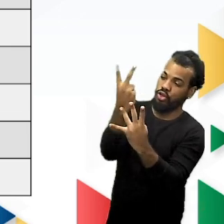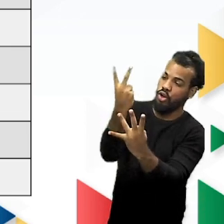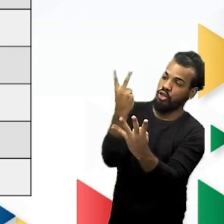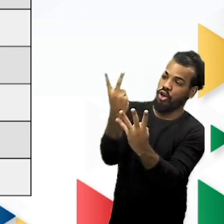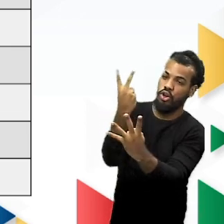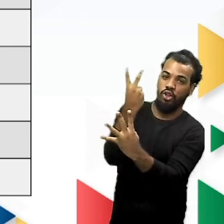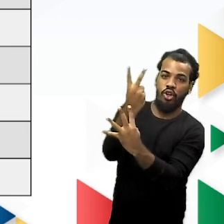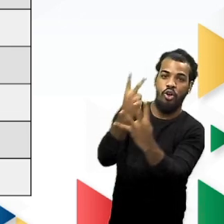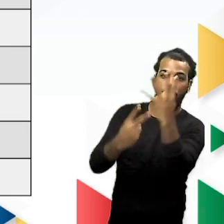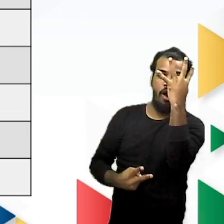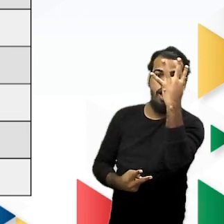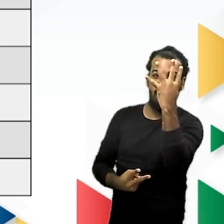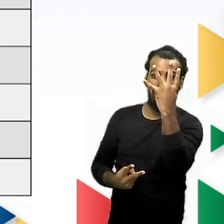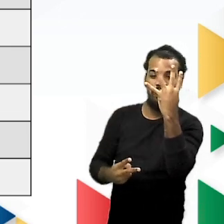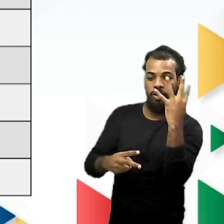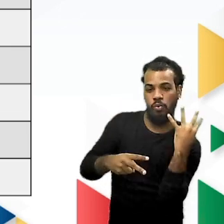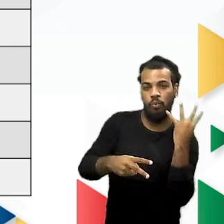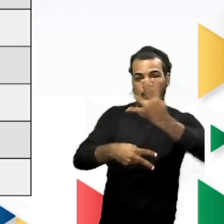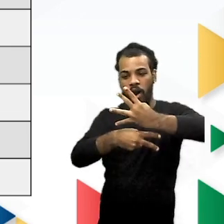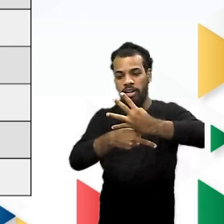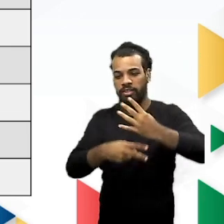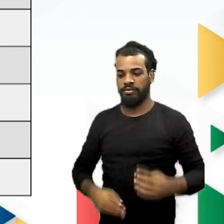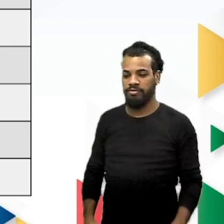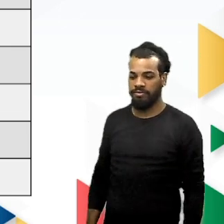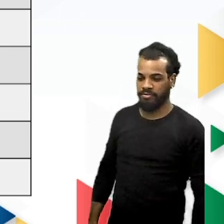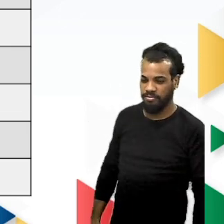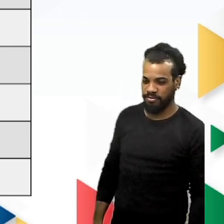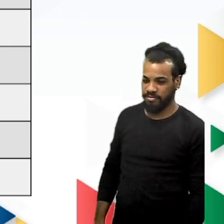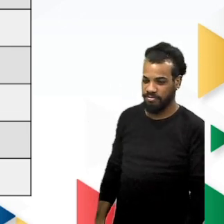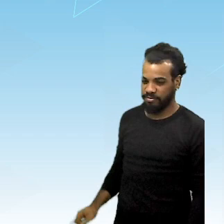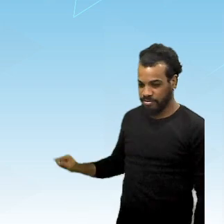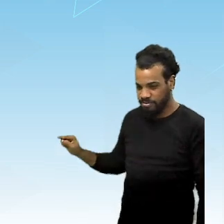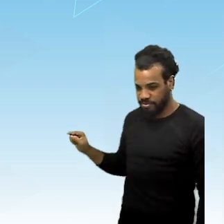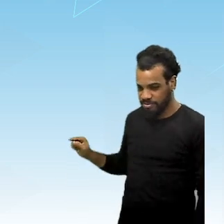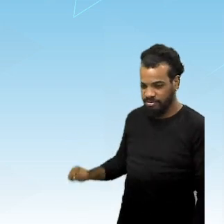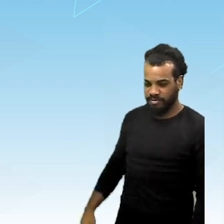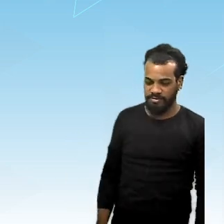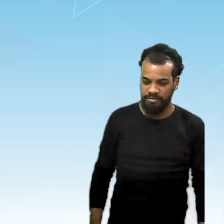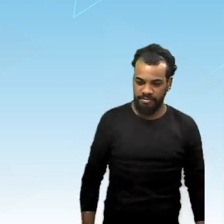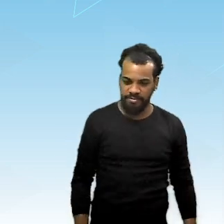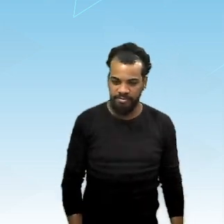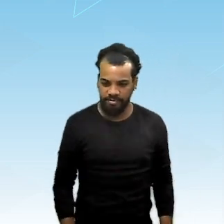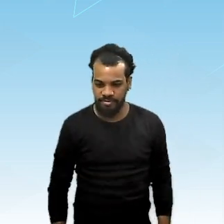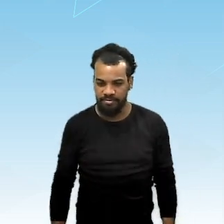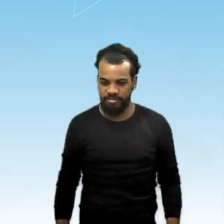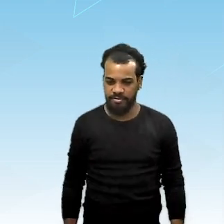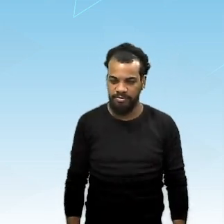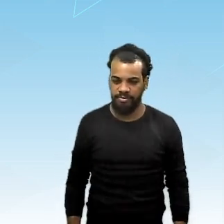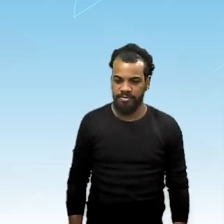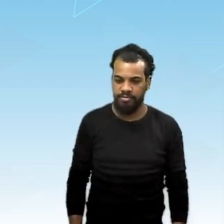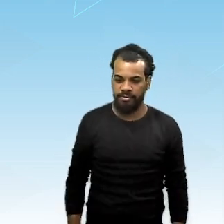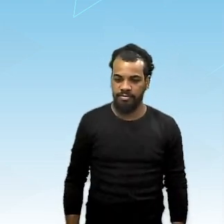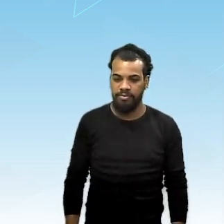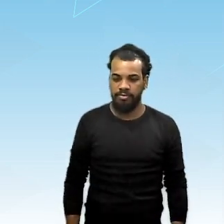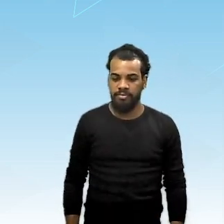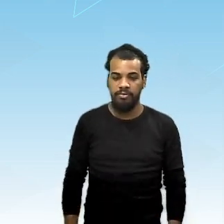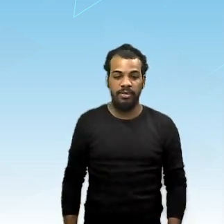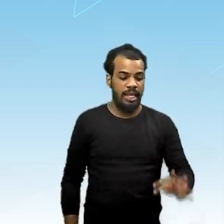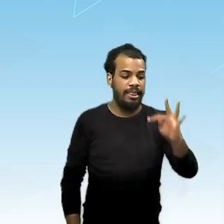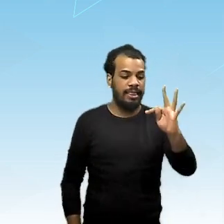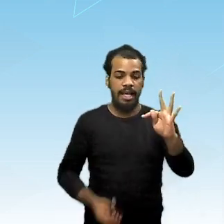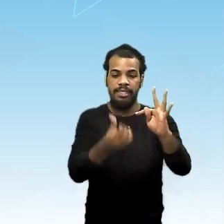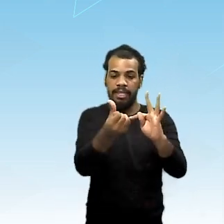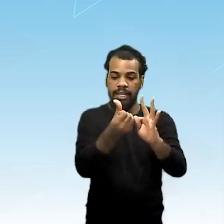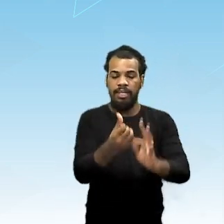em potência de base 2. Lembrou de potenciação? Tá tranquilo até aí? Então, T6, 32, vai